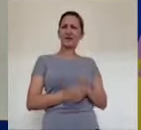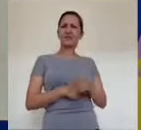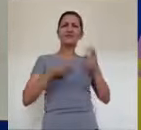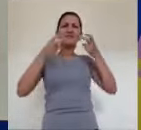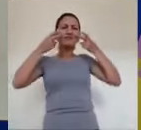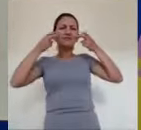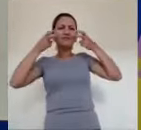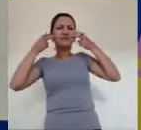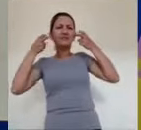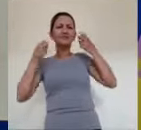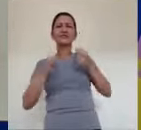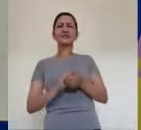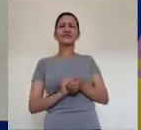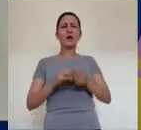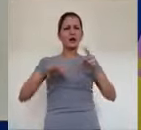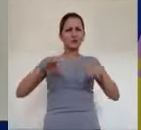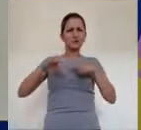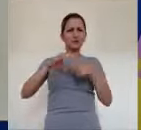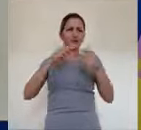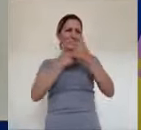tato sorrio